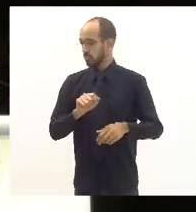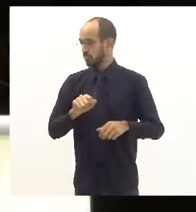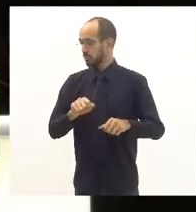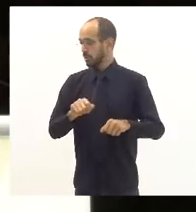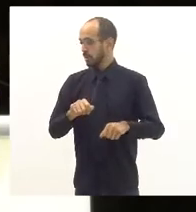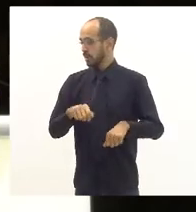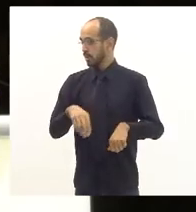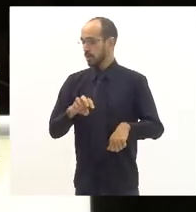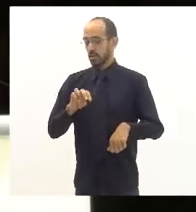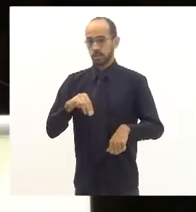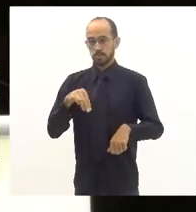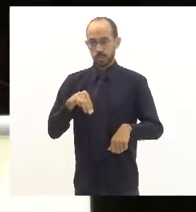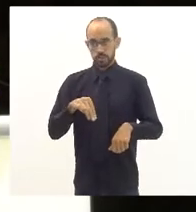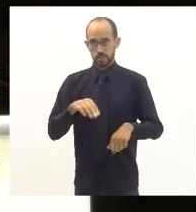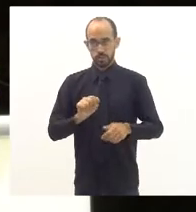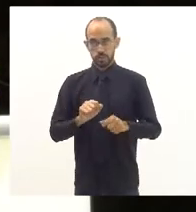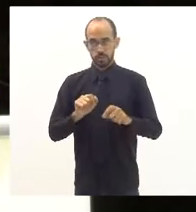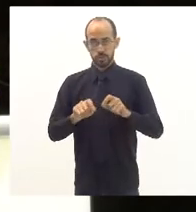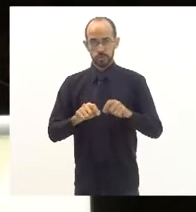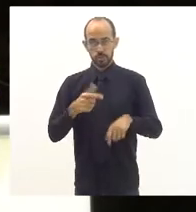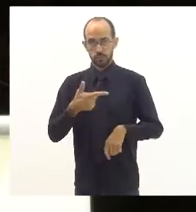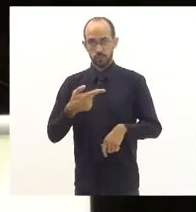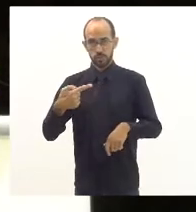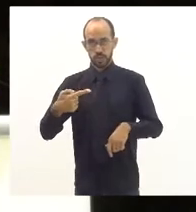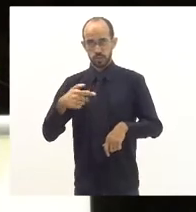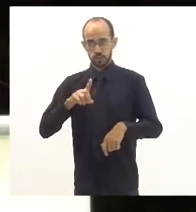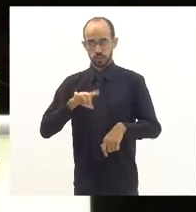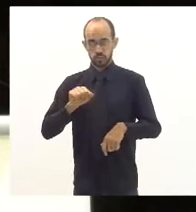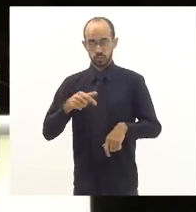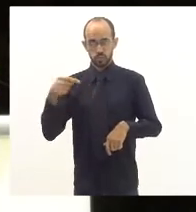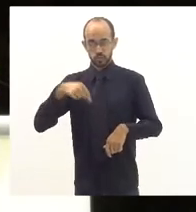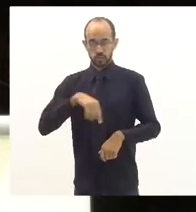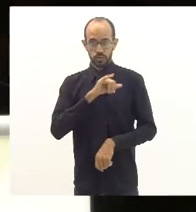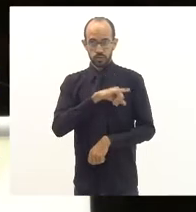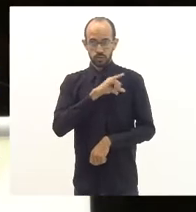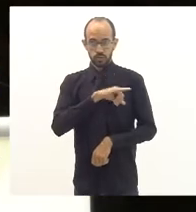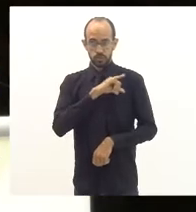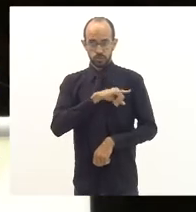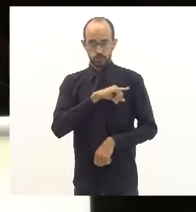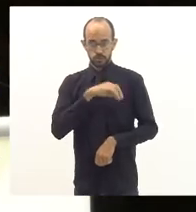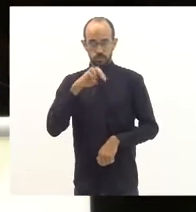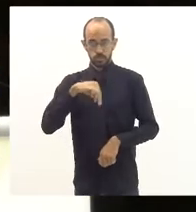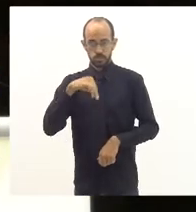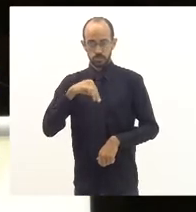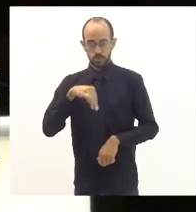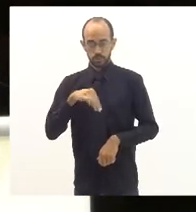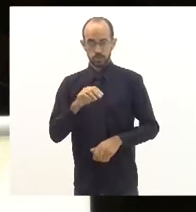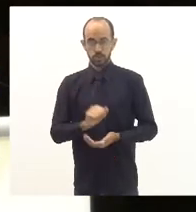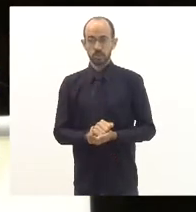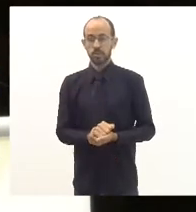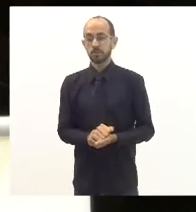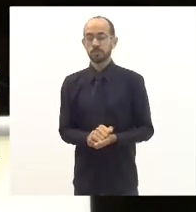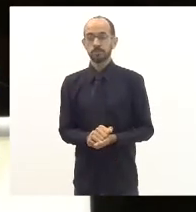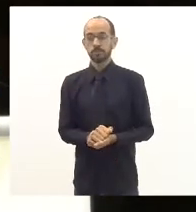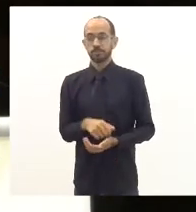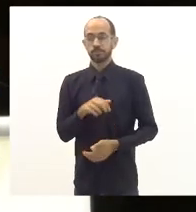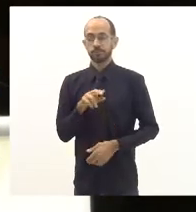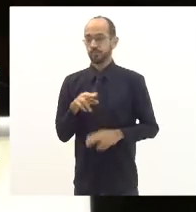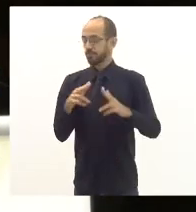E há 27 dias estou aqui no Rio de Janeiro, vim para cursar o doutorado, né, em matemática, em ensino de matemática, na